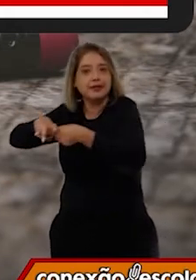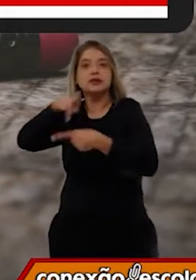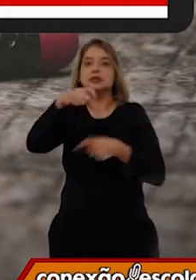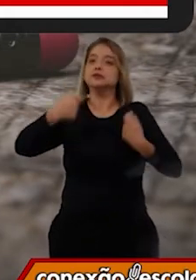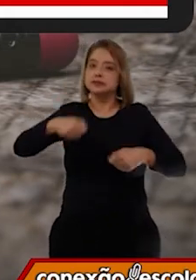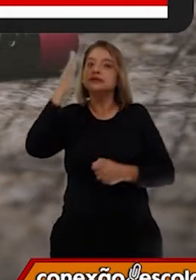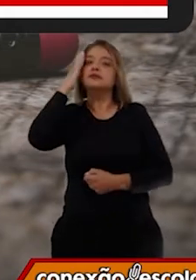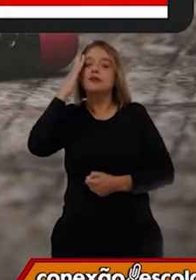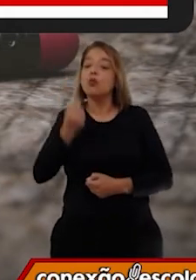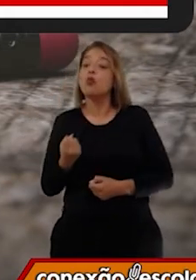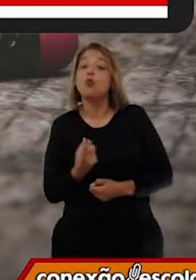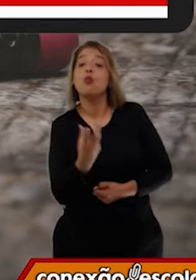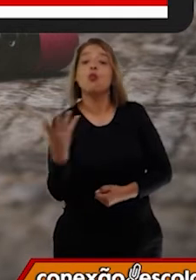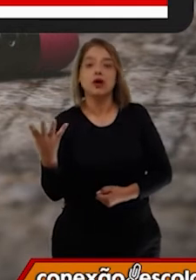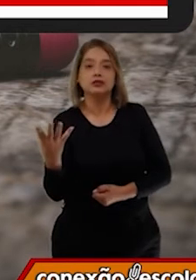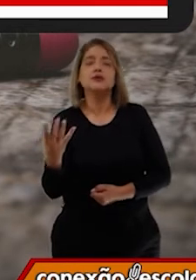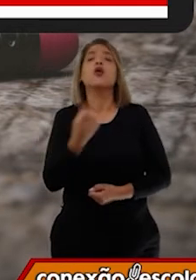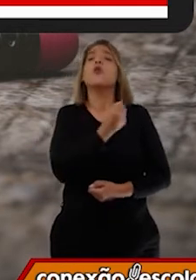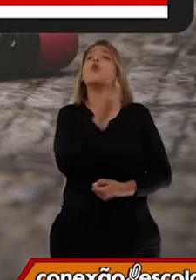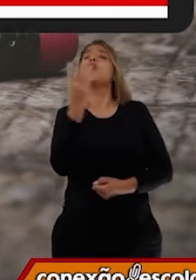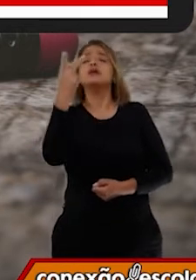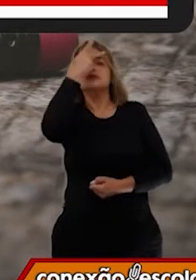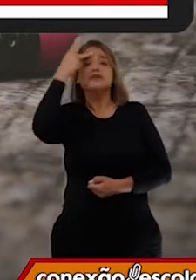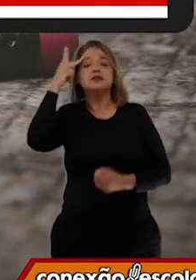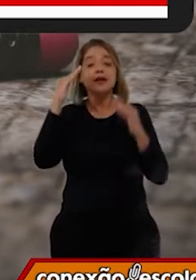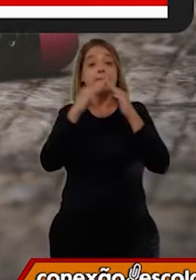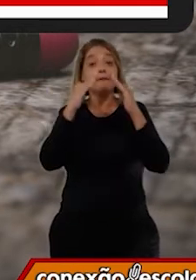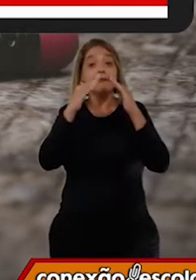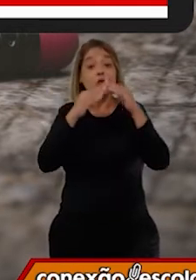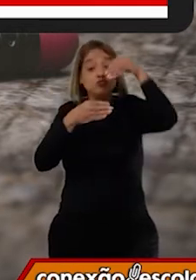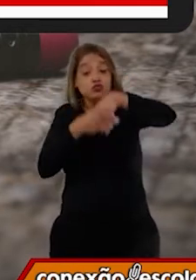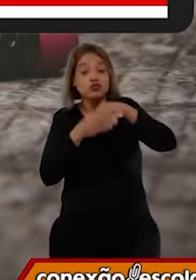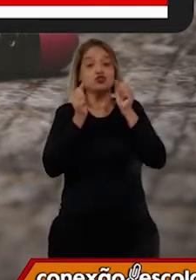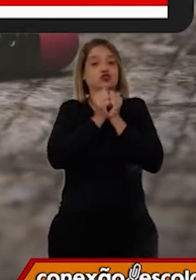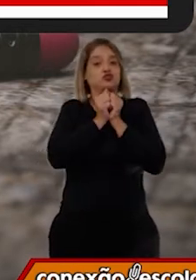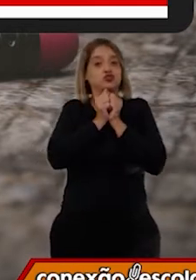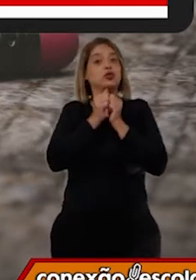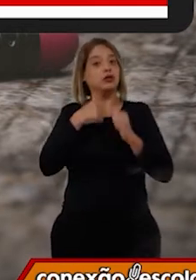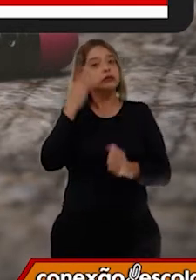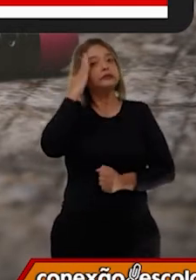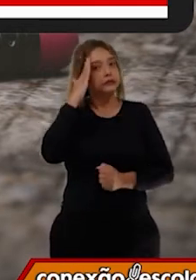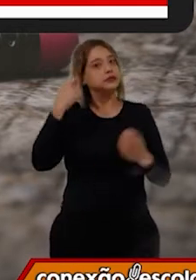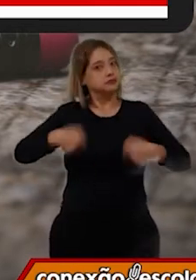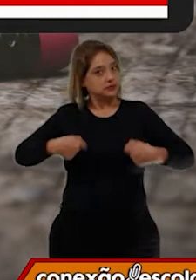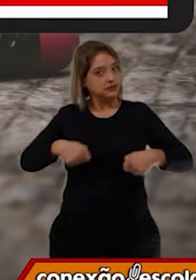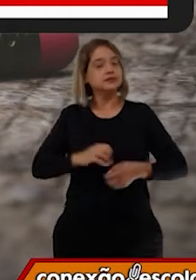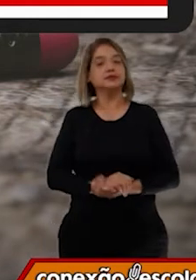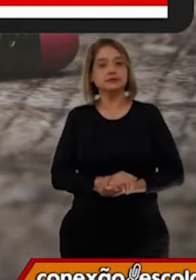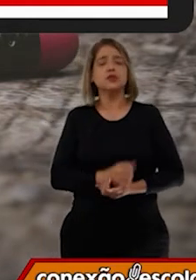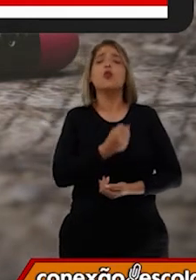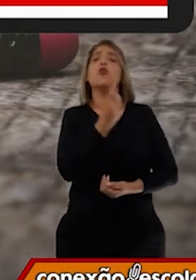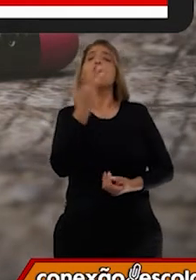contar quantas cadeiras. Quantas pessoas moram na sua casa? Você tem que contar também.